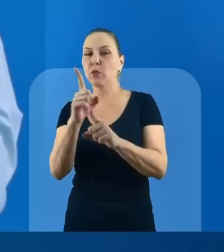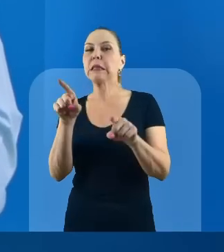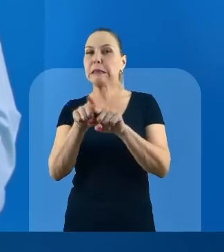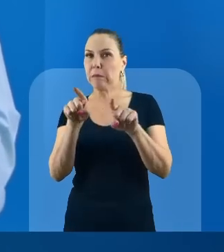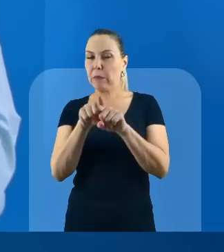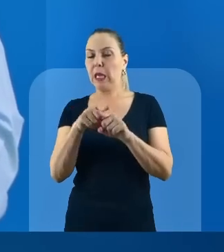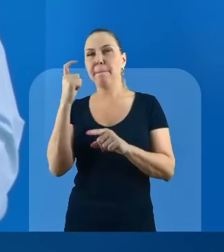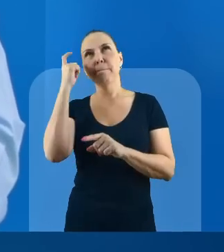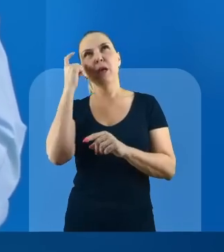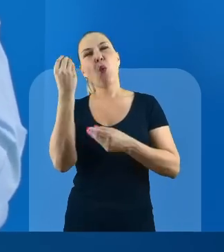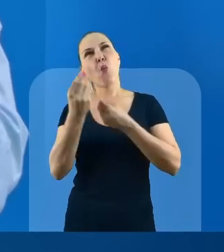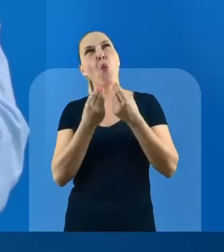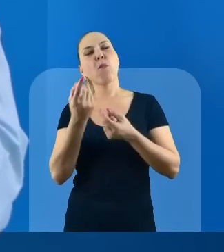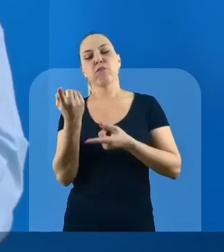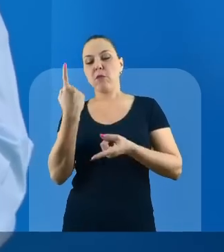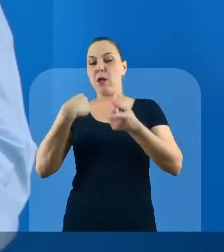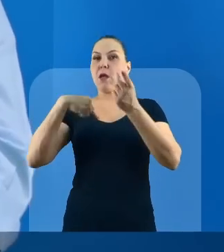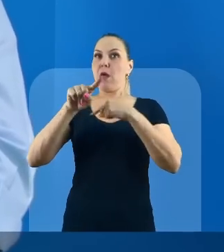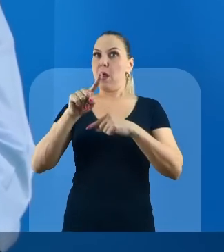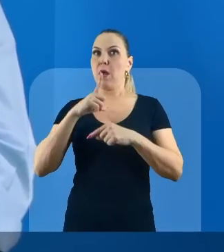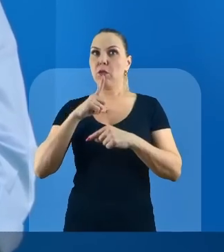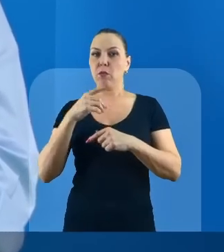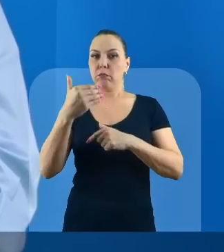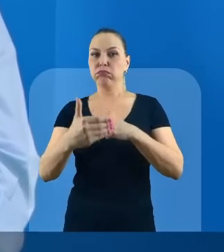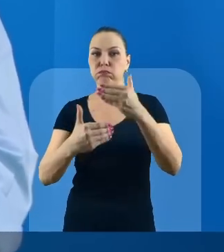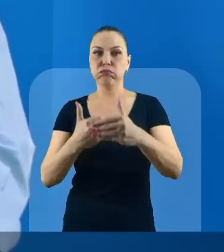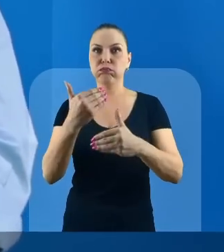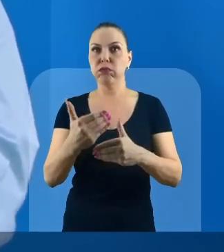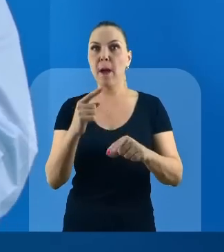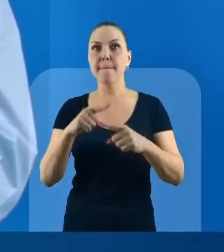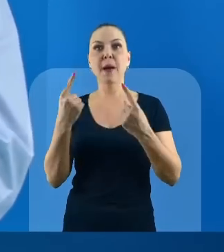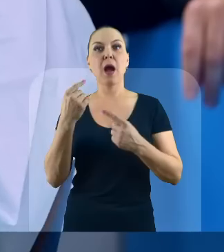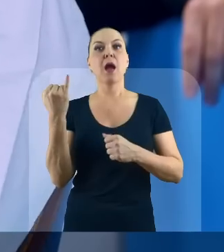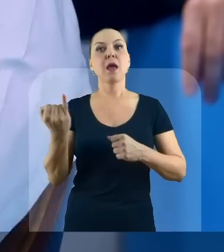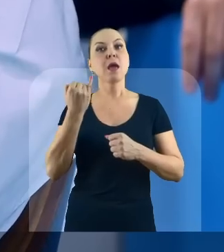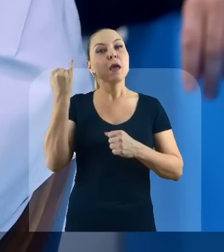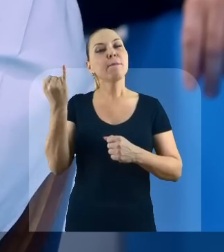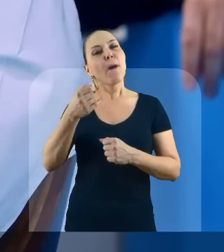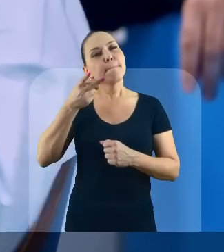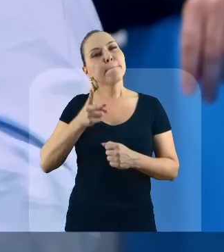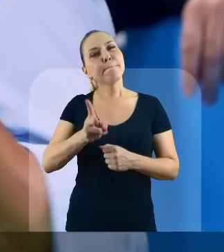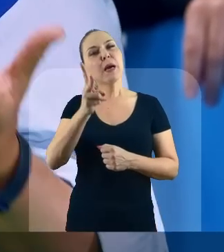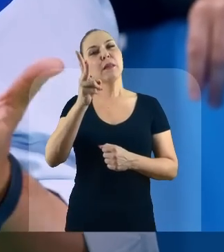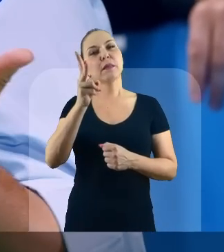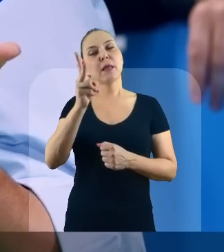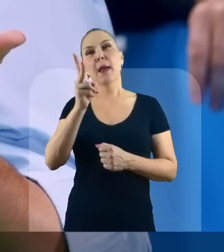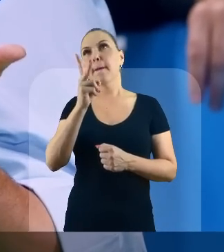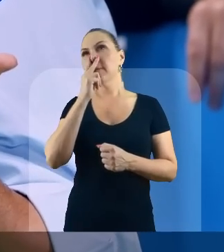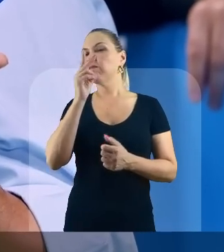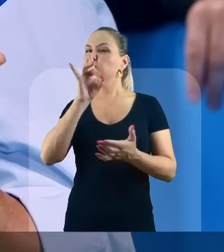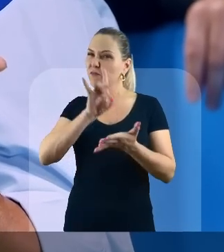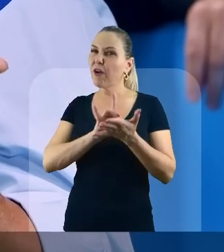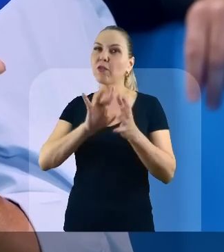pensando em ter um retorno daquilo muito mais na frente, mas é importante você manter aquilo lá. Isso nasce,